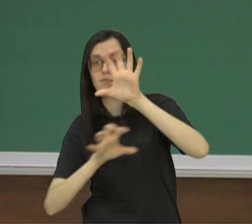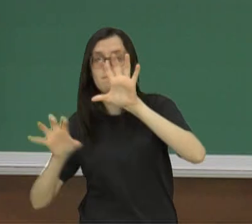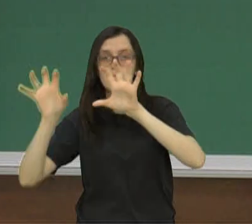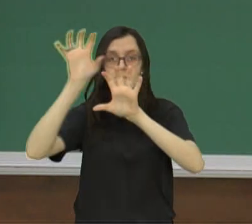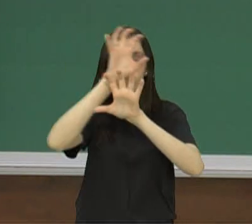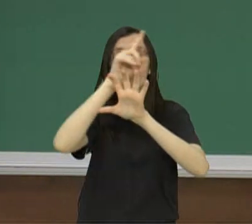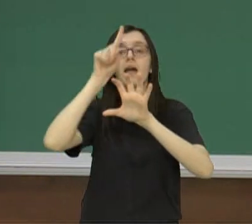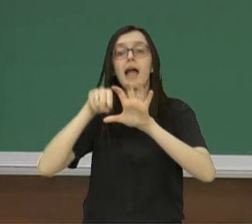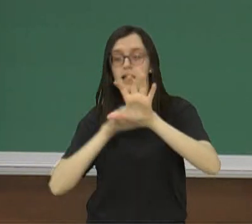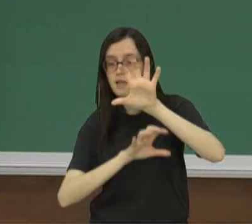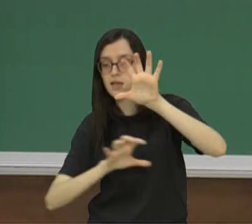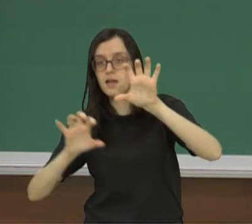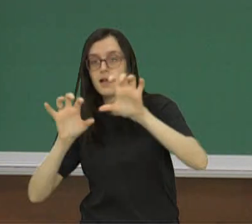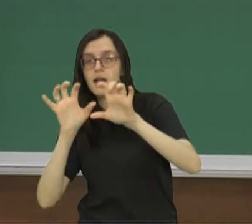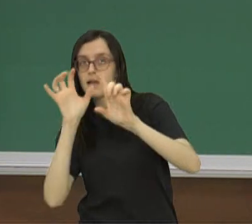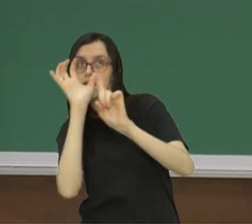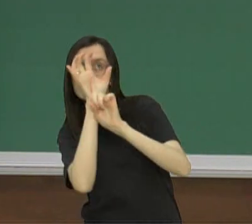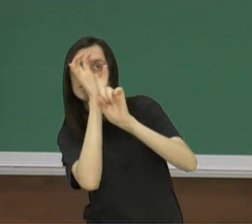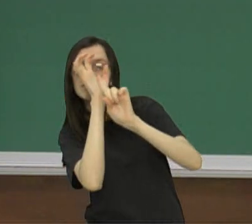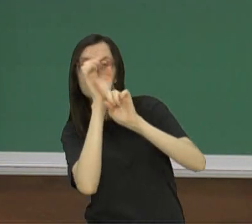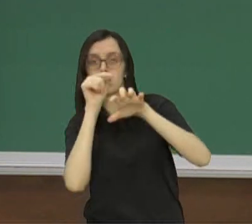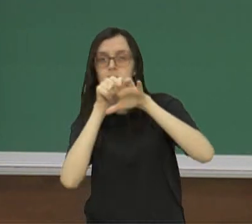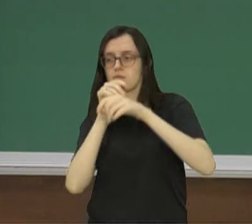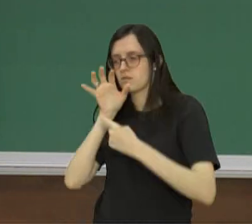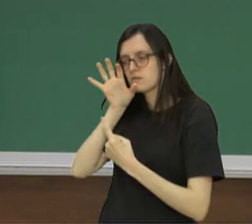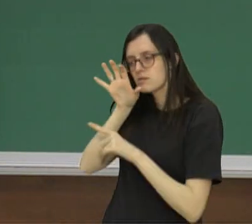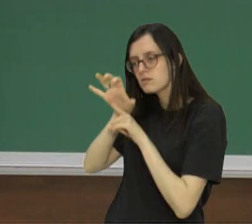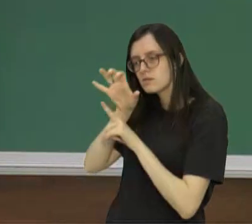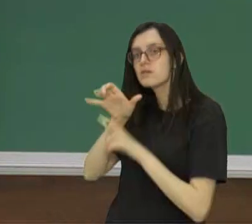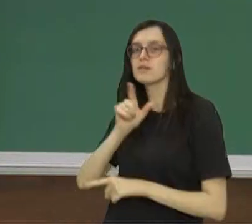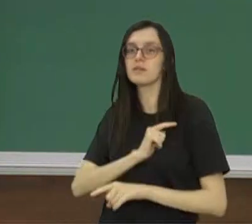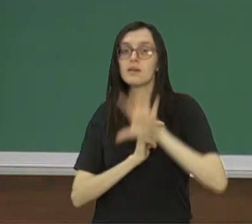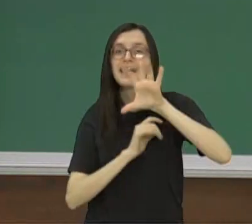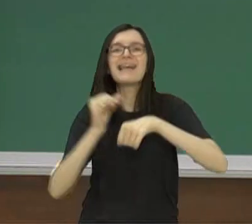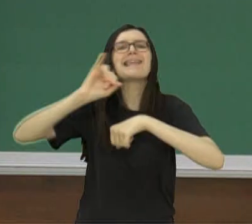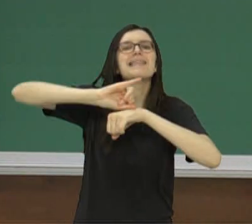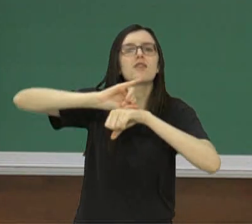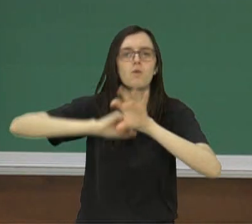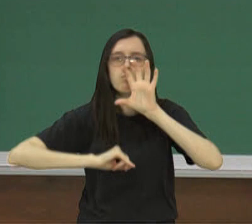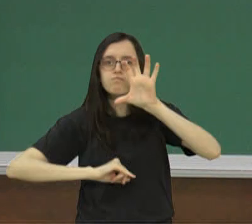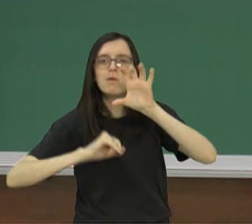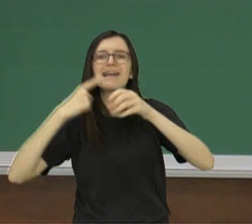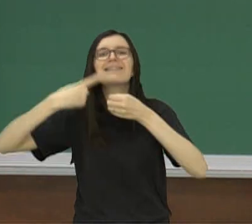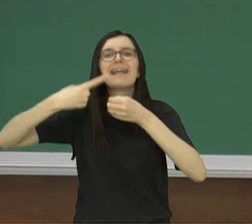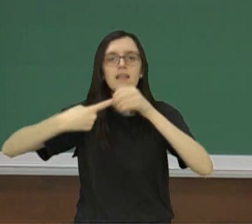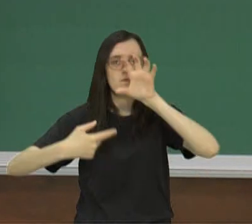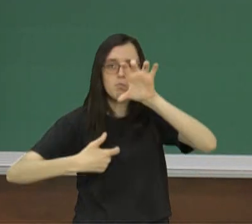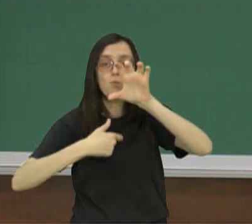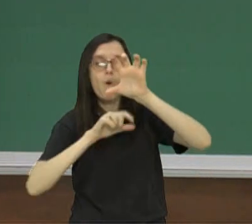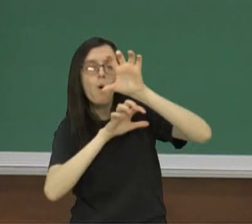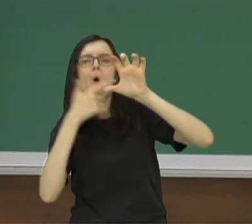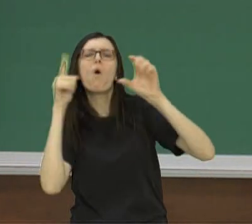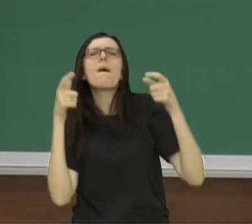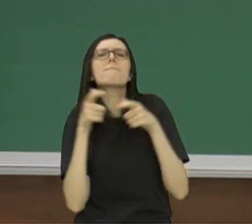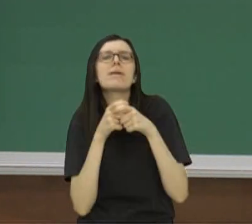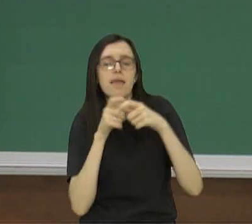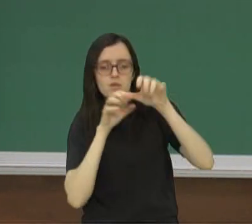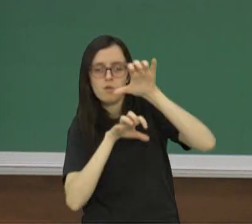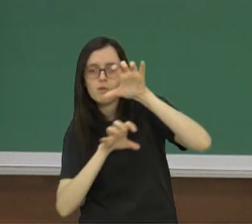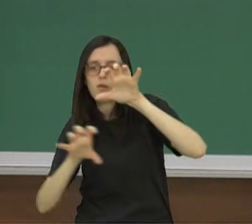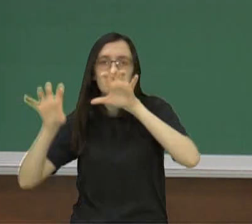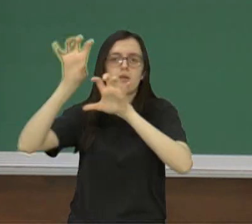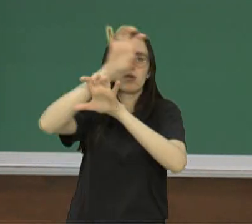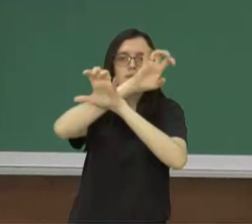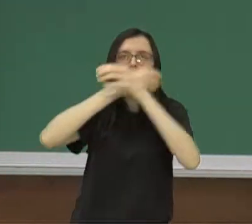da influência econômica. Então, eu tenho um centro urbano e vários outros municípios que dependem das relações com esse